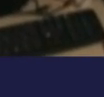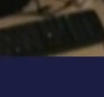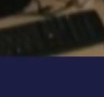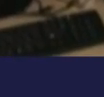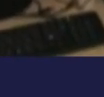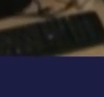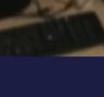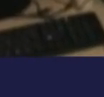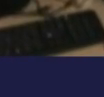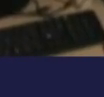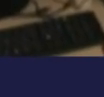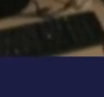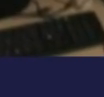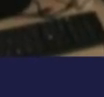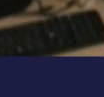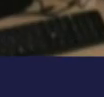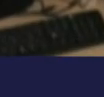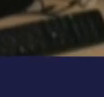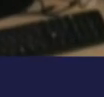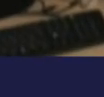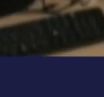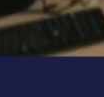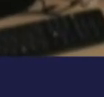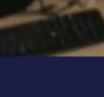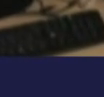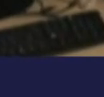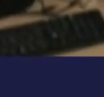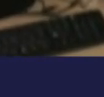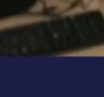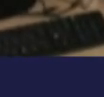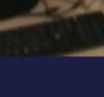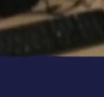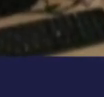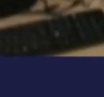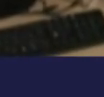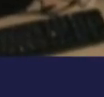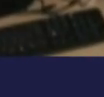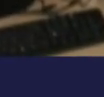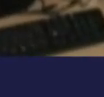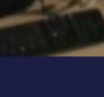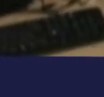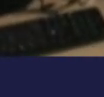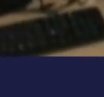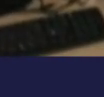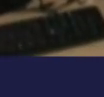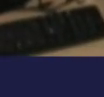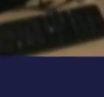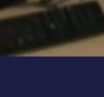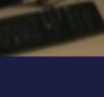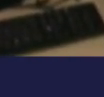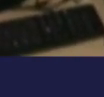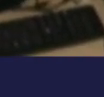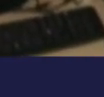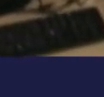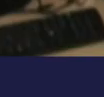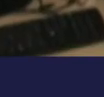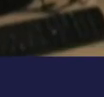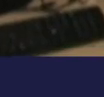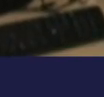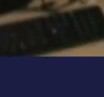tô, ó, craque. Tudo isso por causa do Projeto Concom, claro. E no jornal a gente aprende a fazer